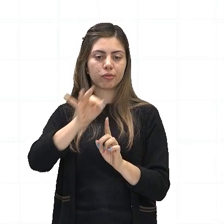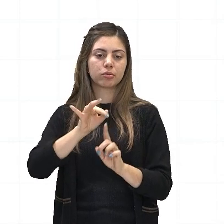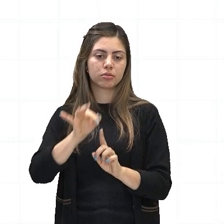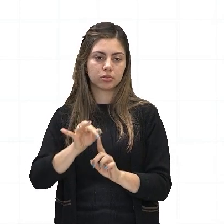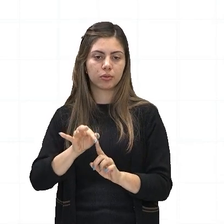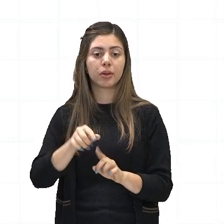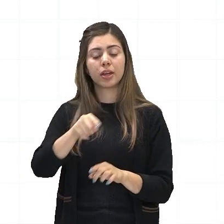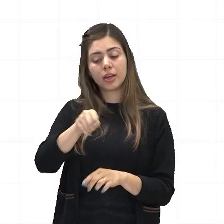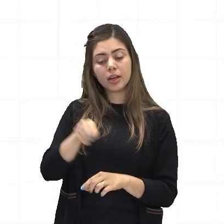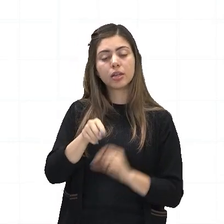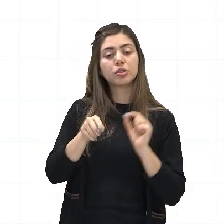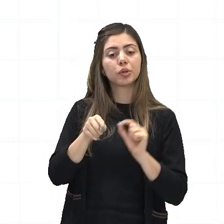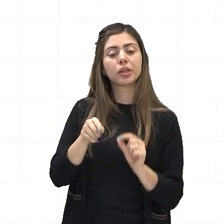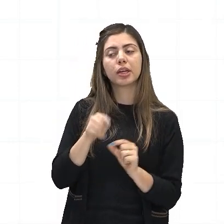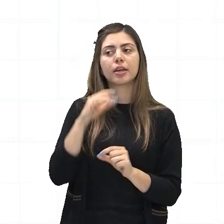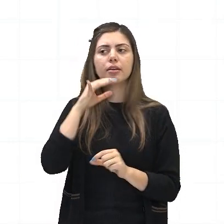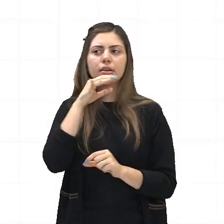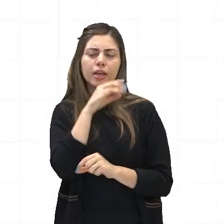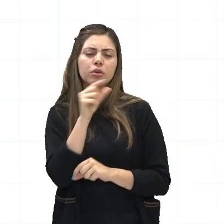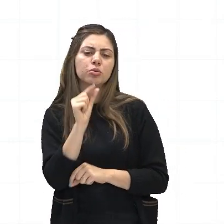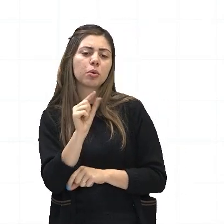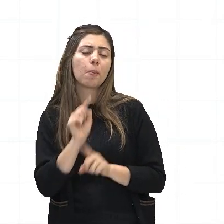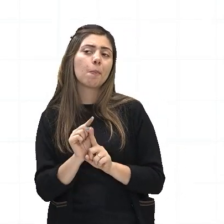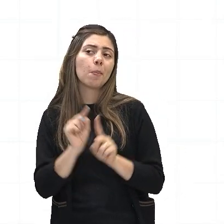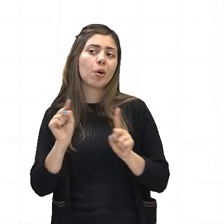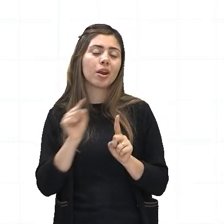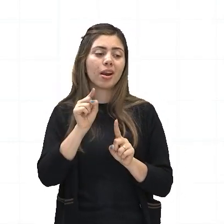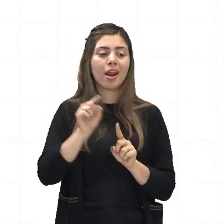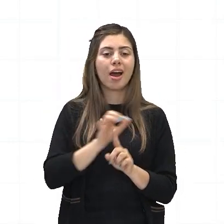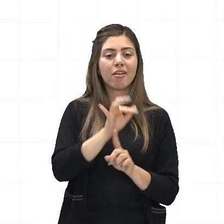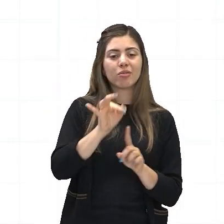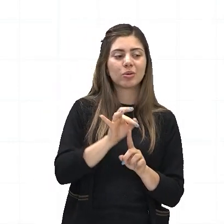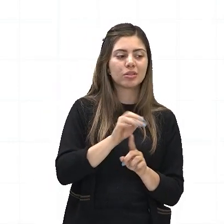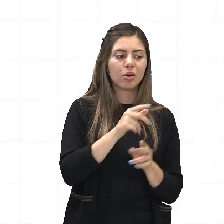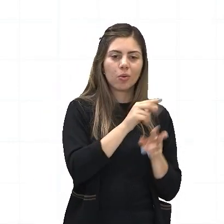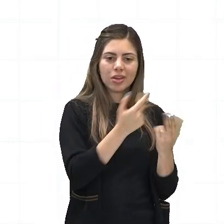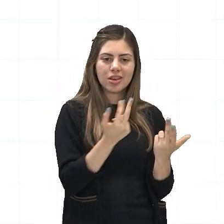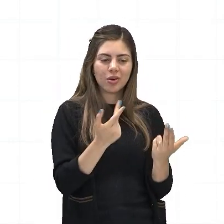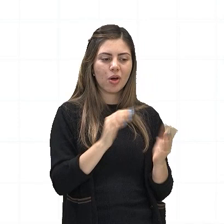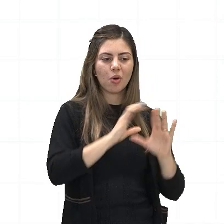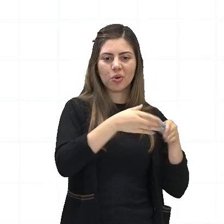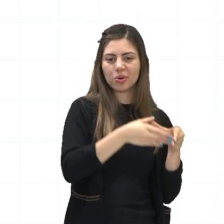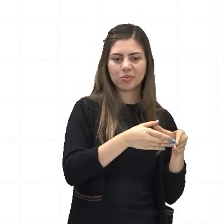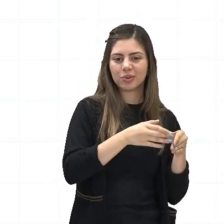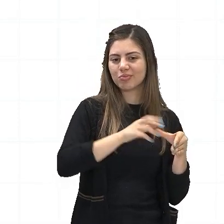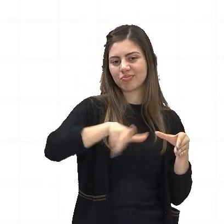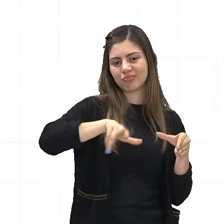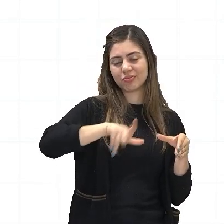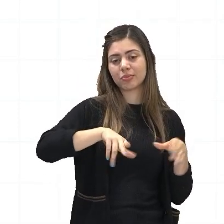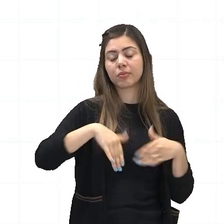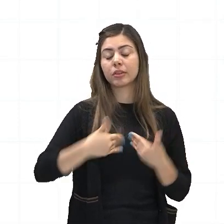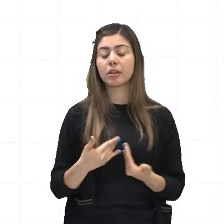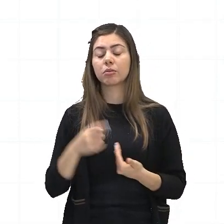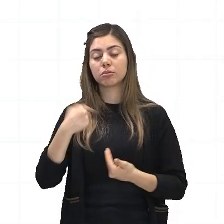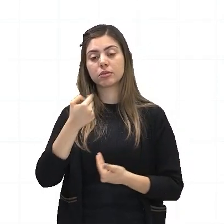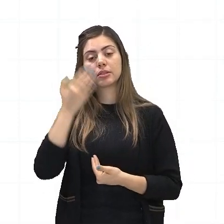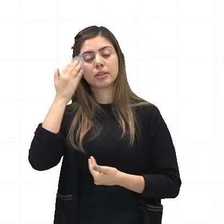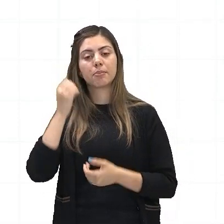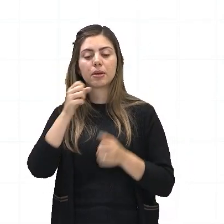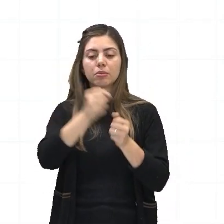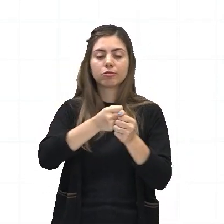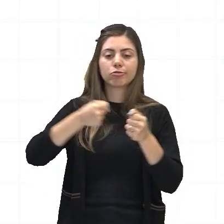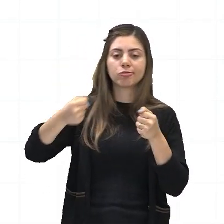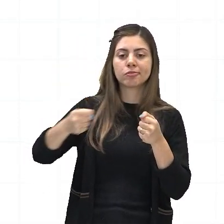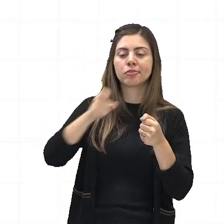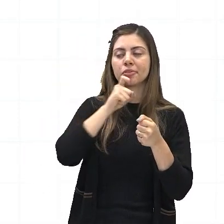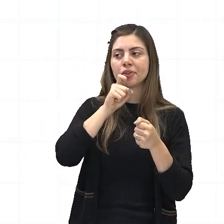um pouco, a função desses aparelhos não é a mesma dos resistivos, né? A gente sabe que equipamentos aí como a geladeira, o